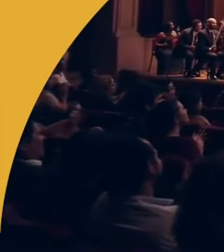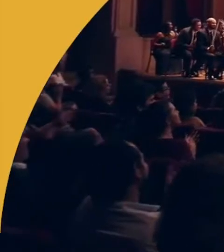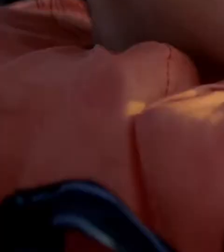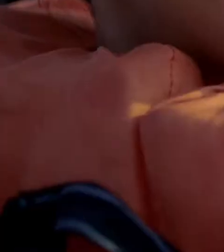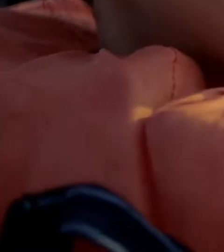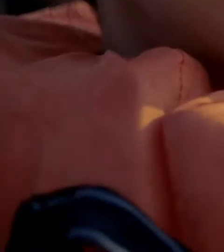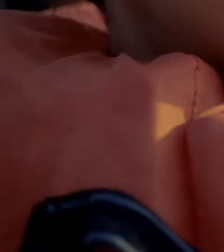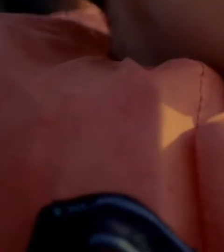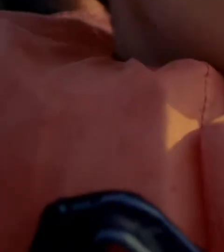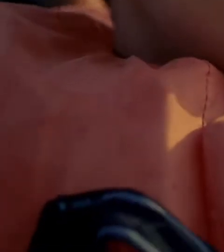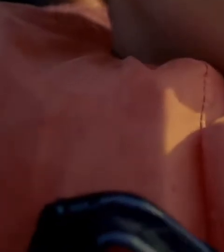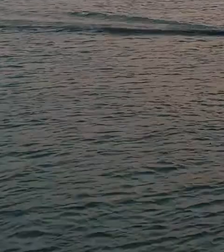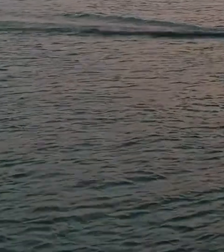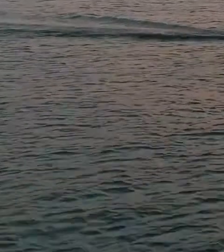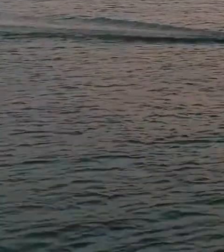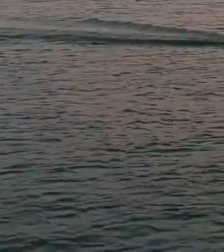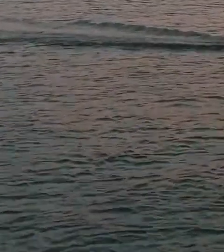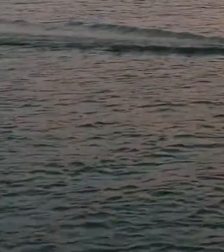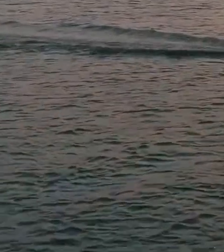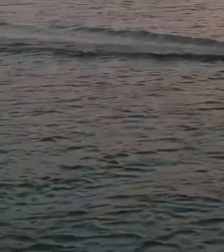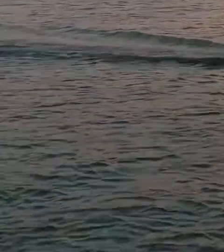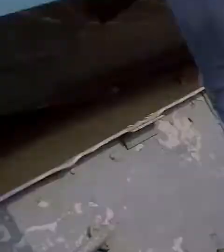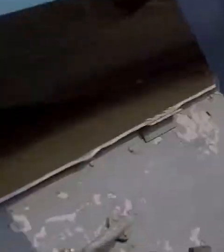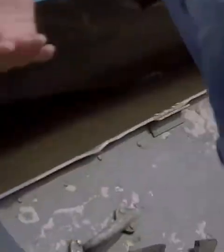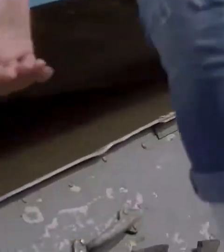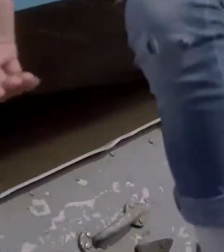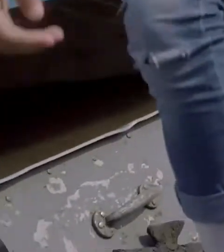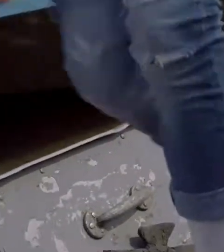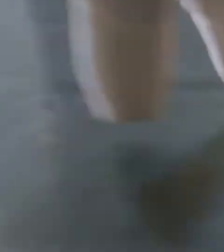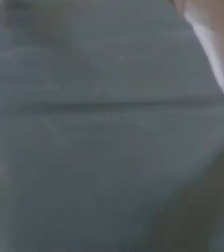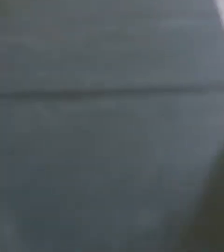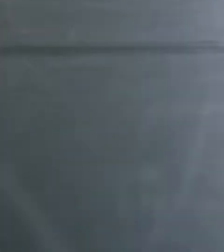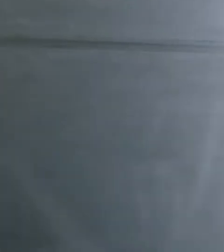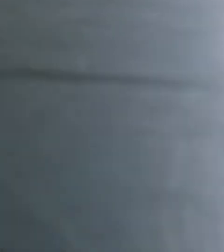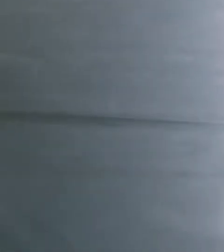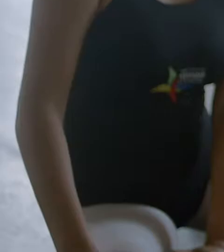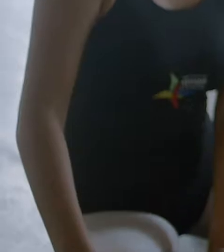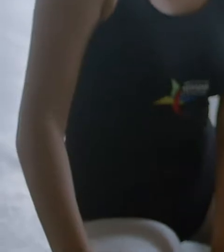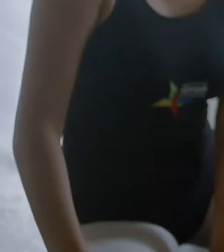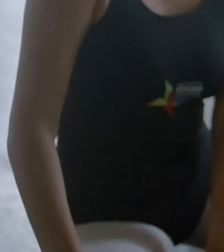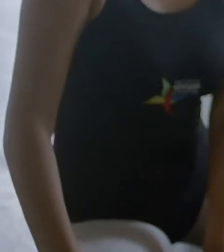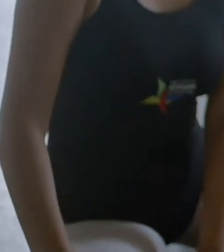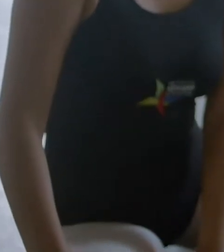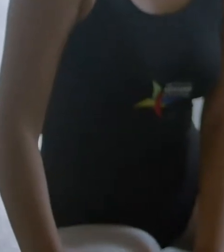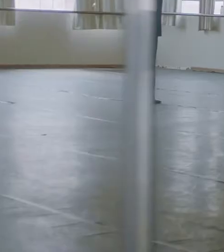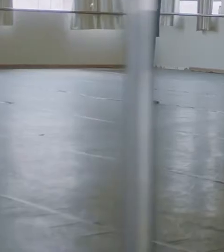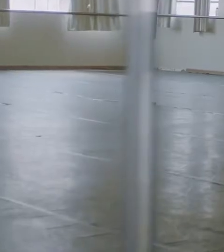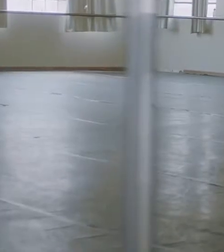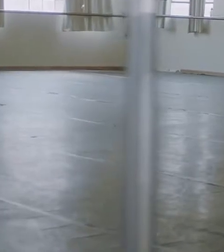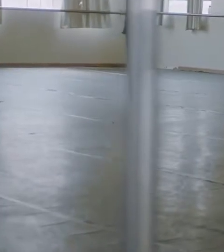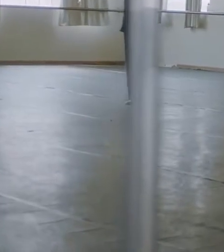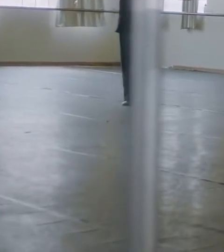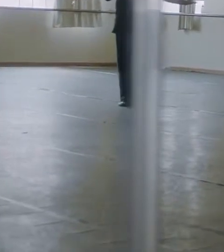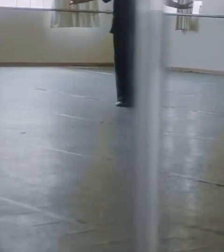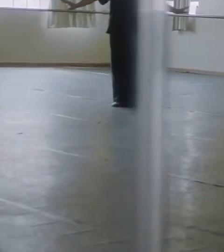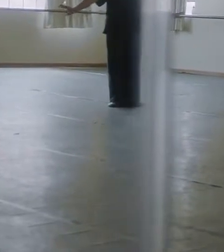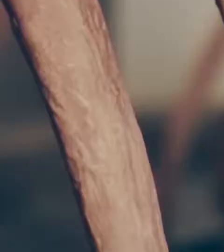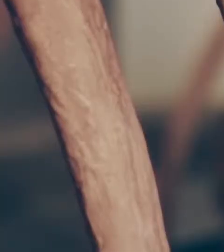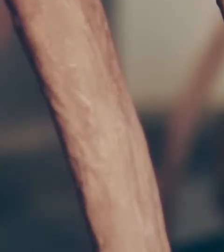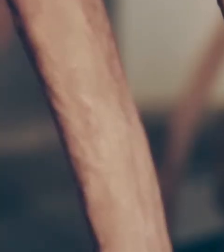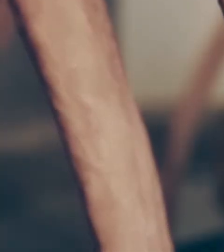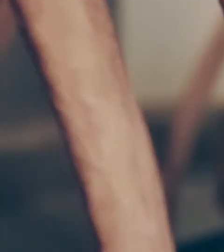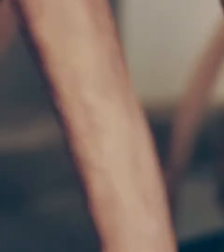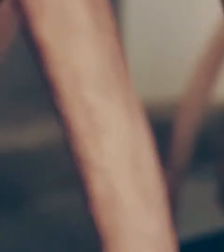país. A cultura está na menina, que salta de um barco e vira bailarina em um centro cultural em Corumbá. Está em